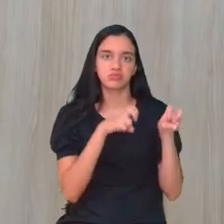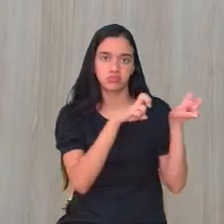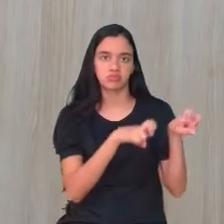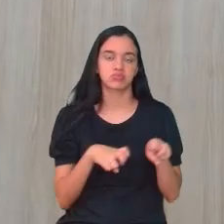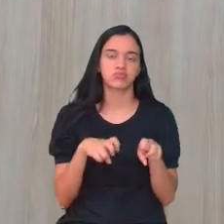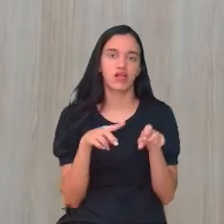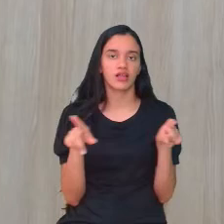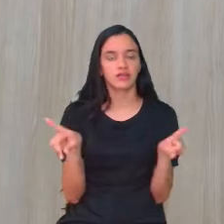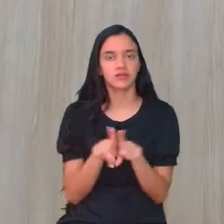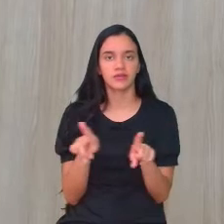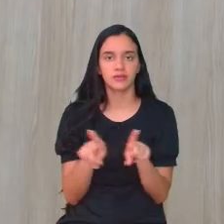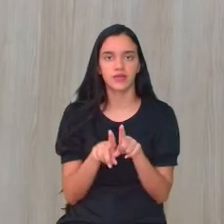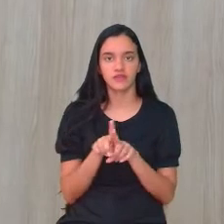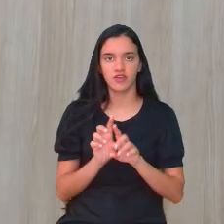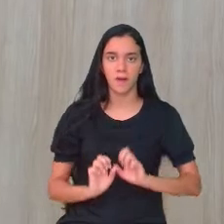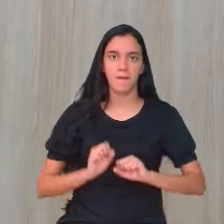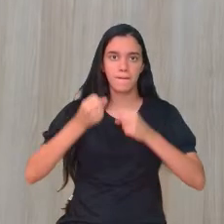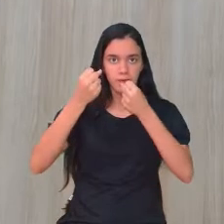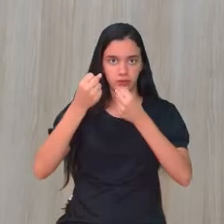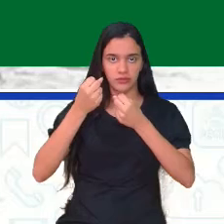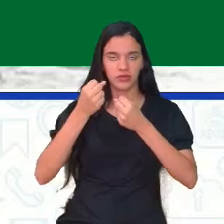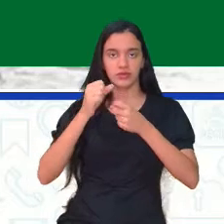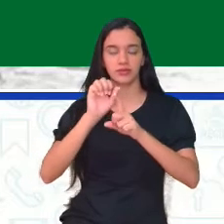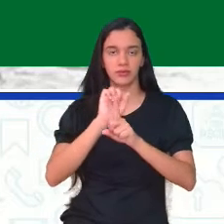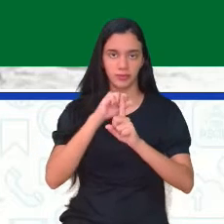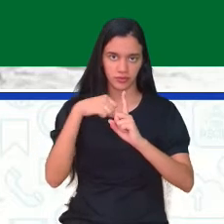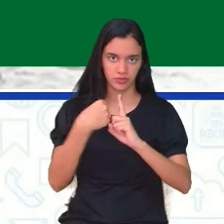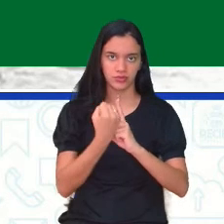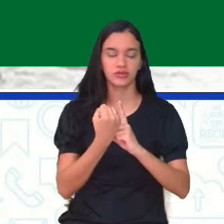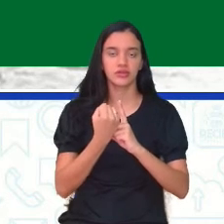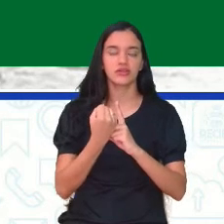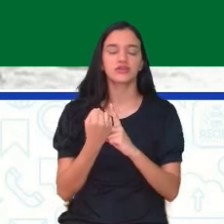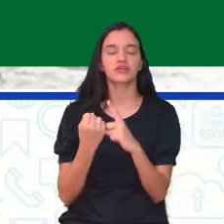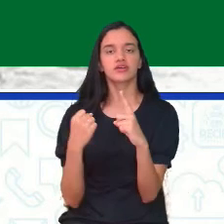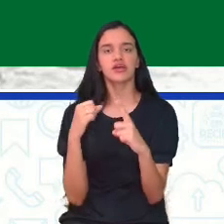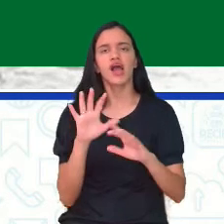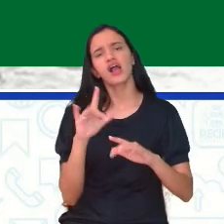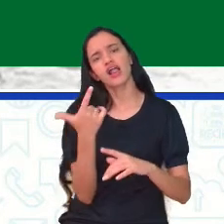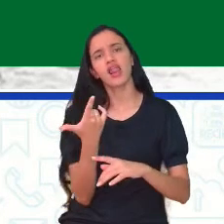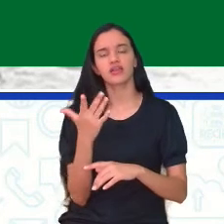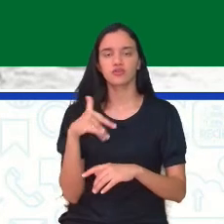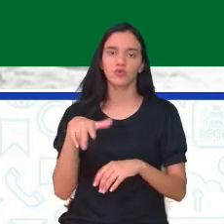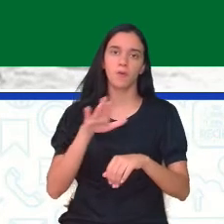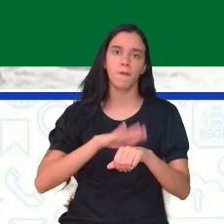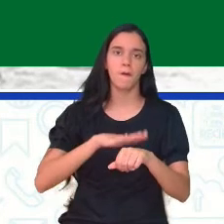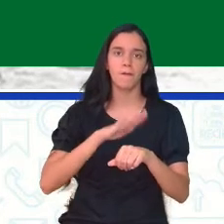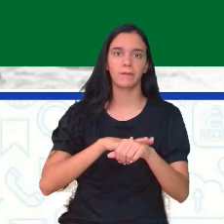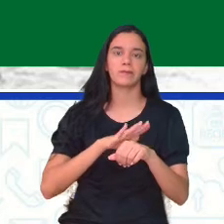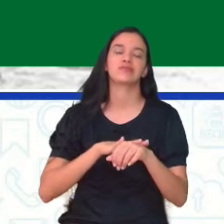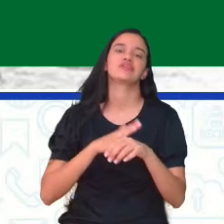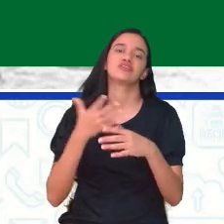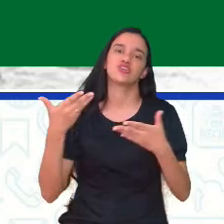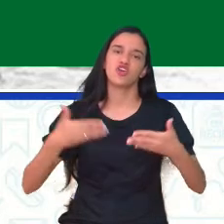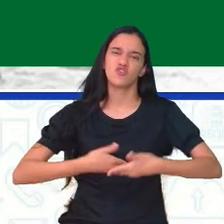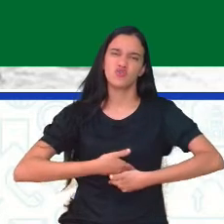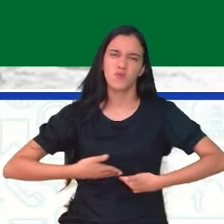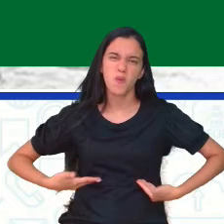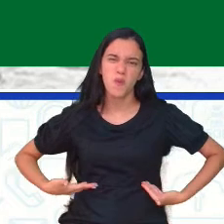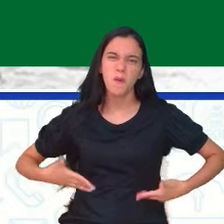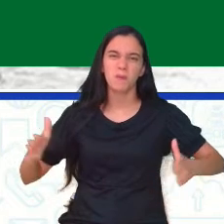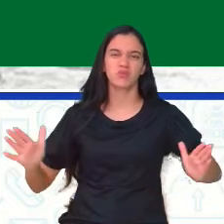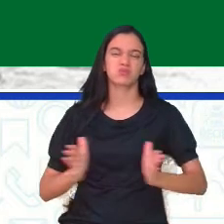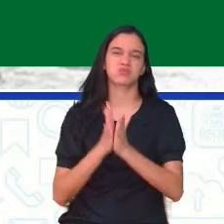temendo aí uma tomada de poder pelos socialistas, né, que vinham, lógico, numa situação de crise, né, fome,